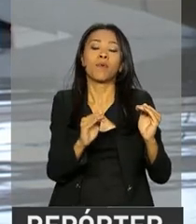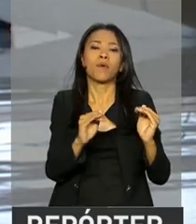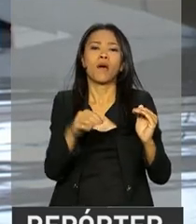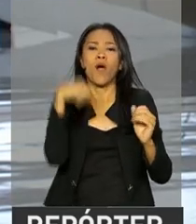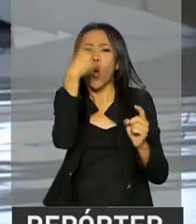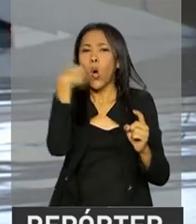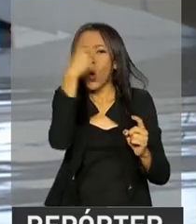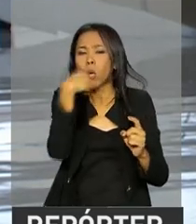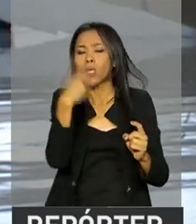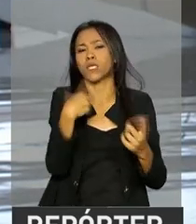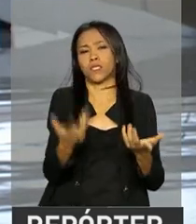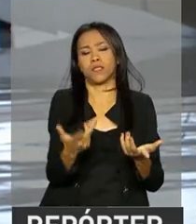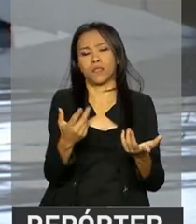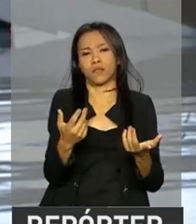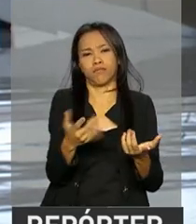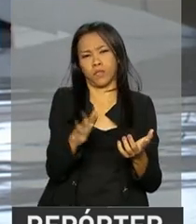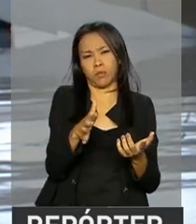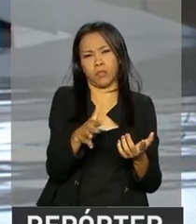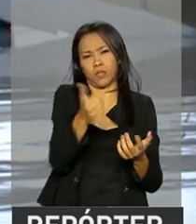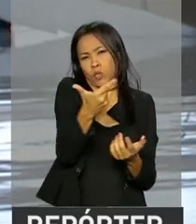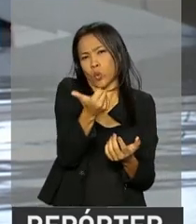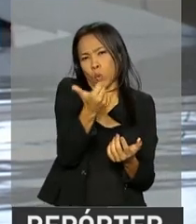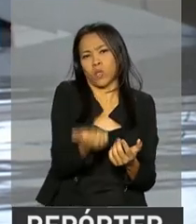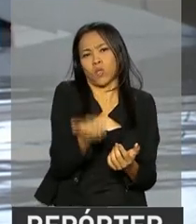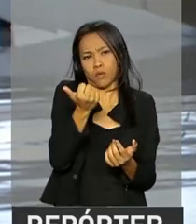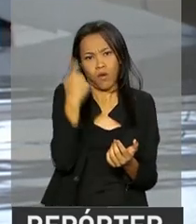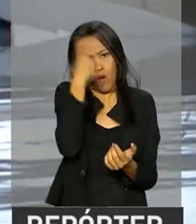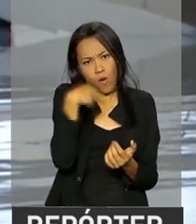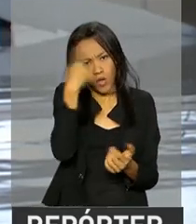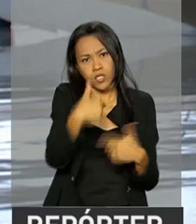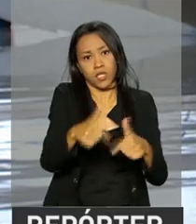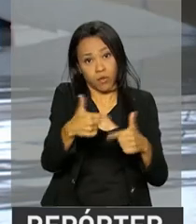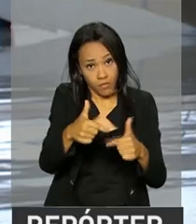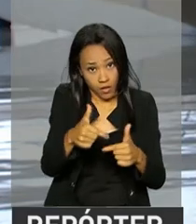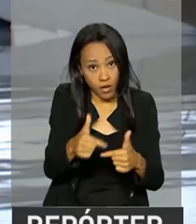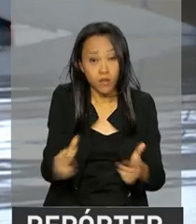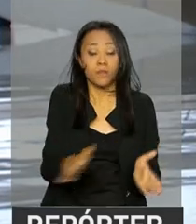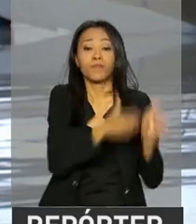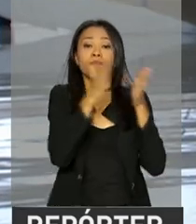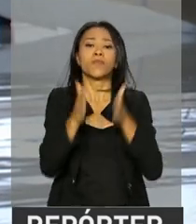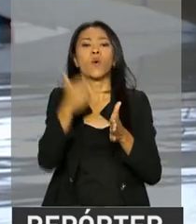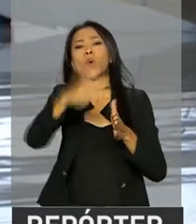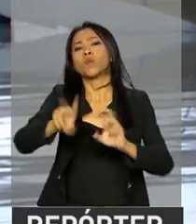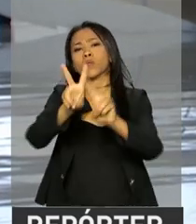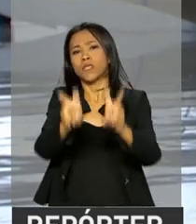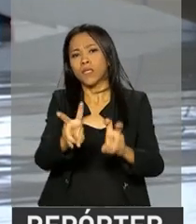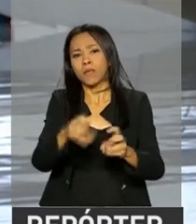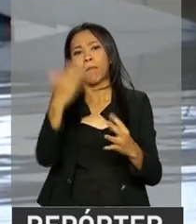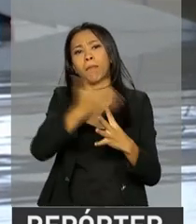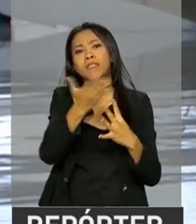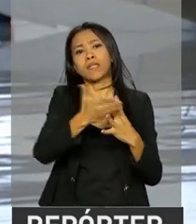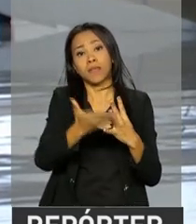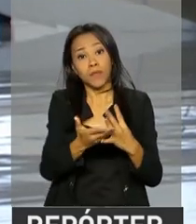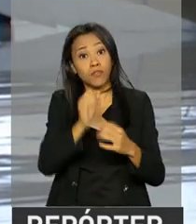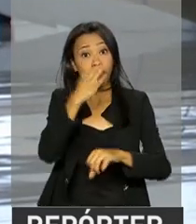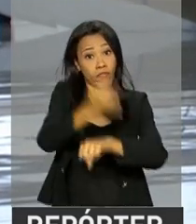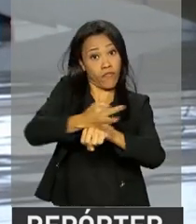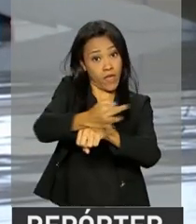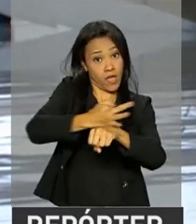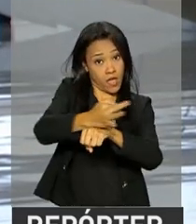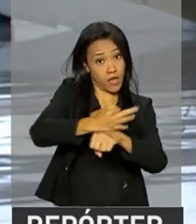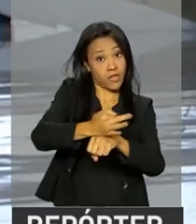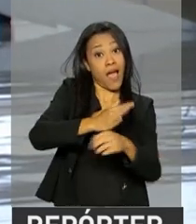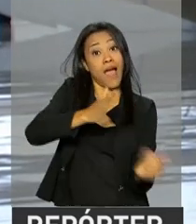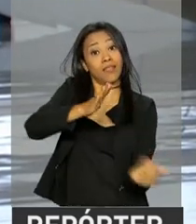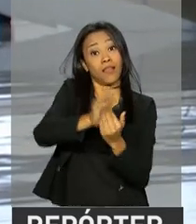casa de uma jornada de até 12 horas diárias também questões como parcelamento de férias em